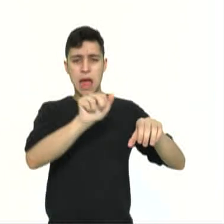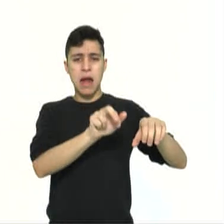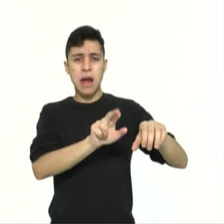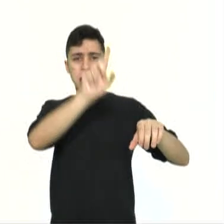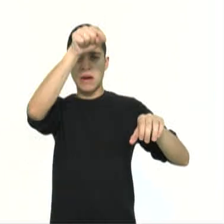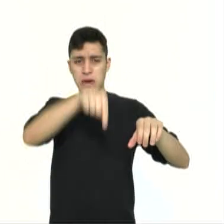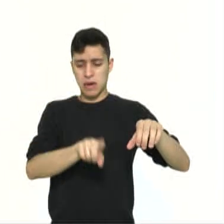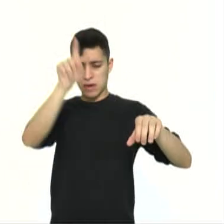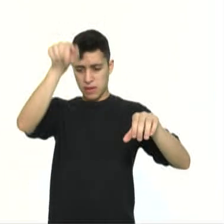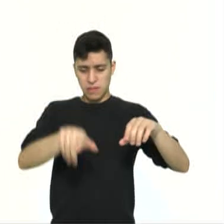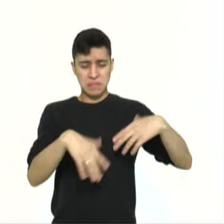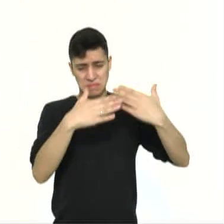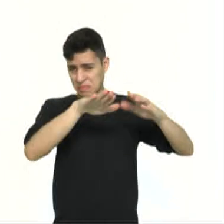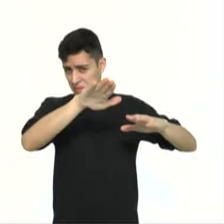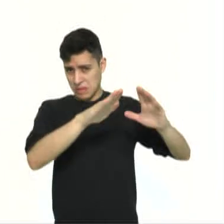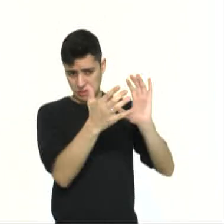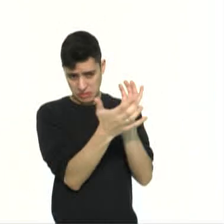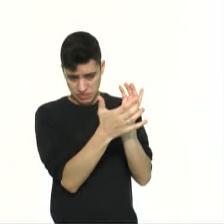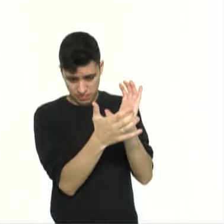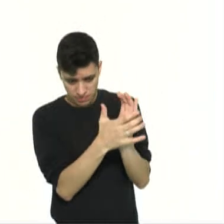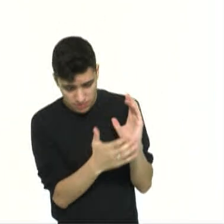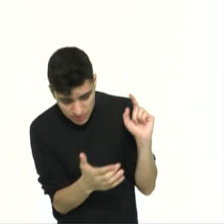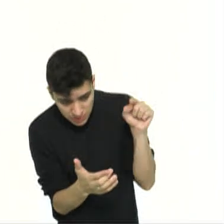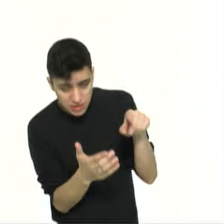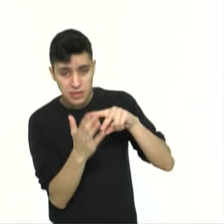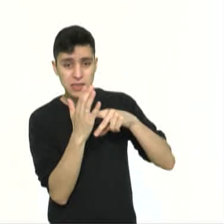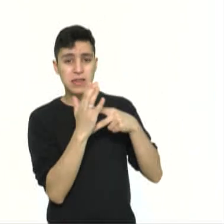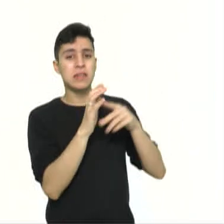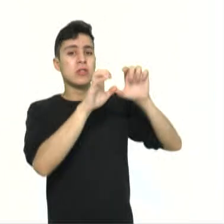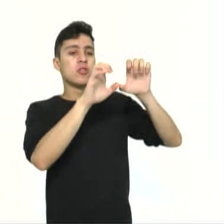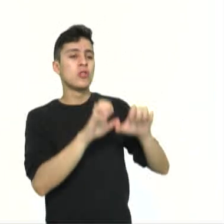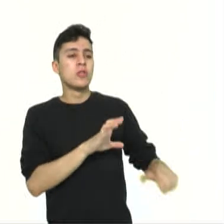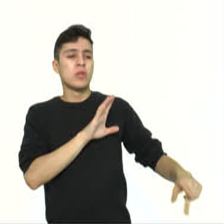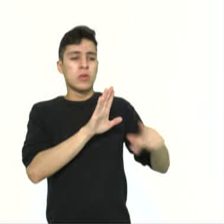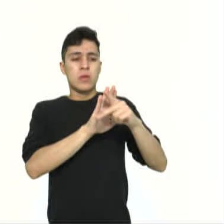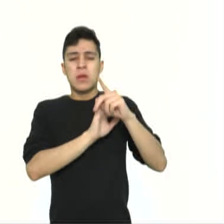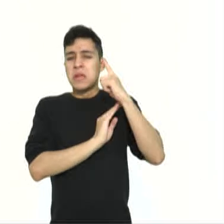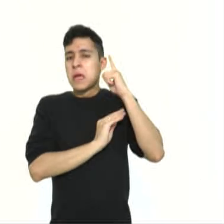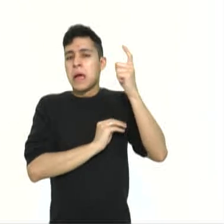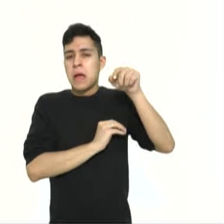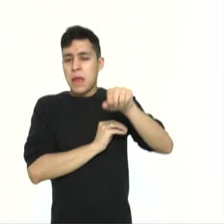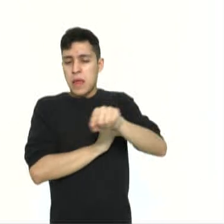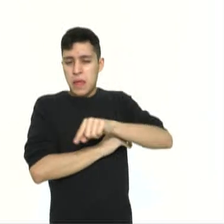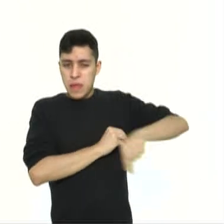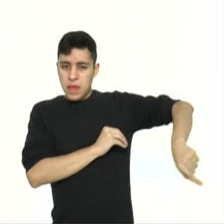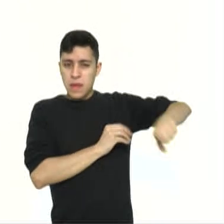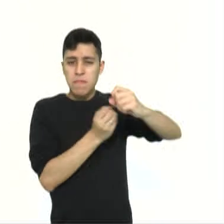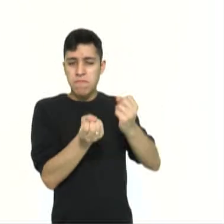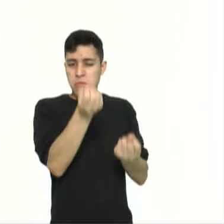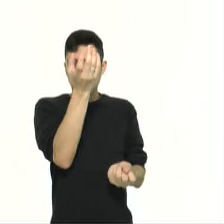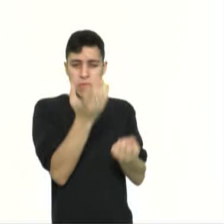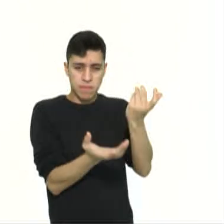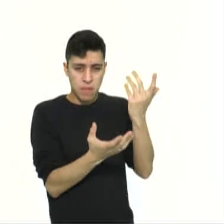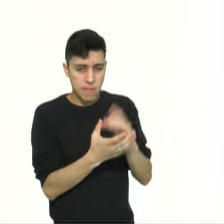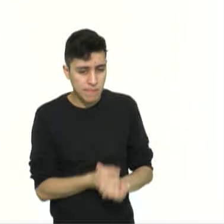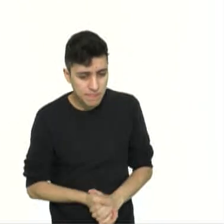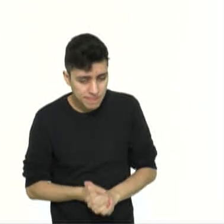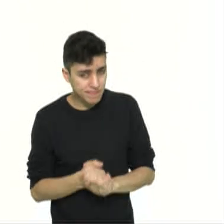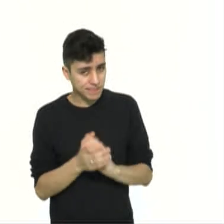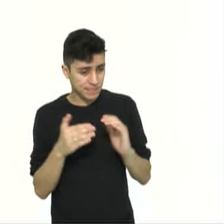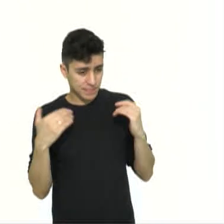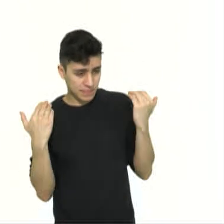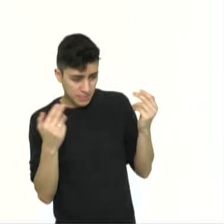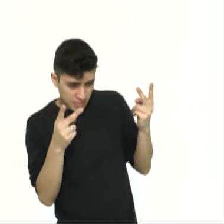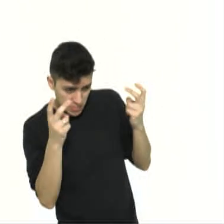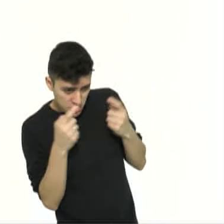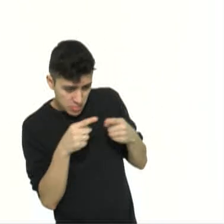ar. É a parte estrutural e fundamental das notas sonoras por eles emitidos. Assim, a